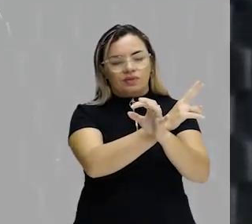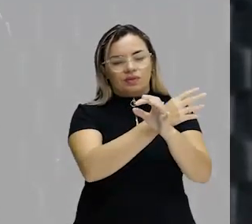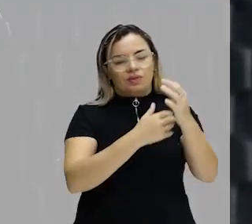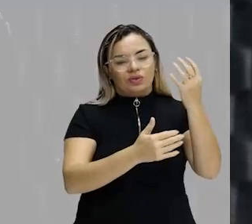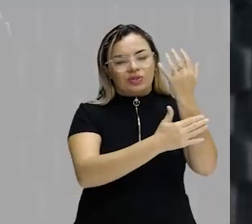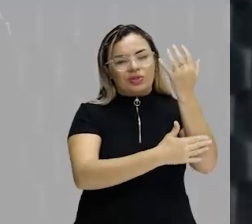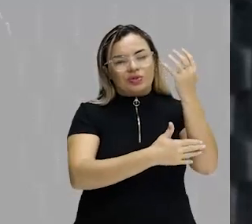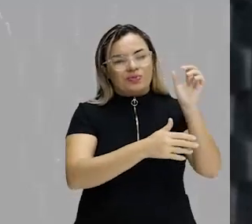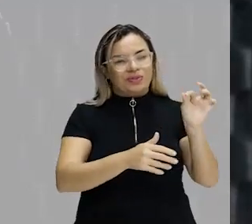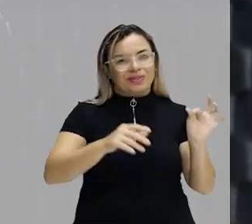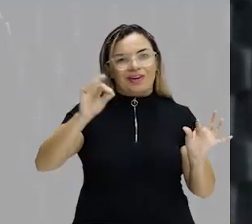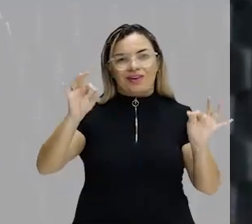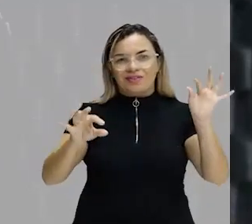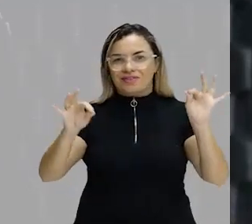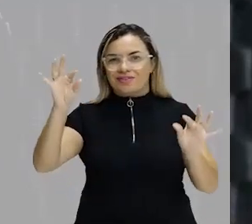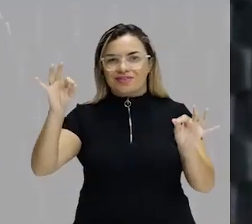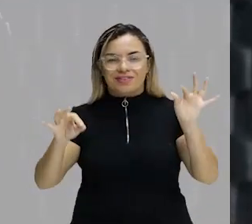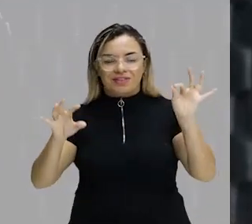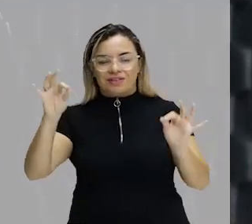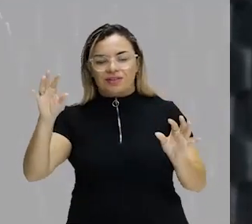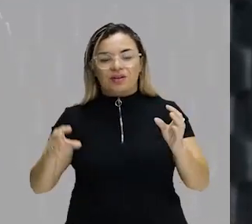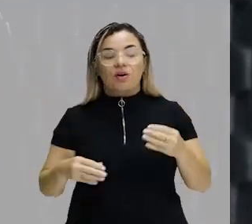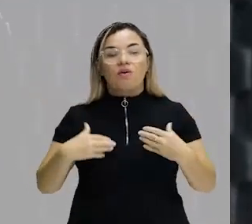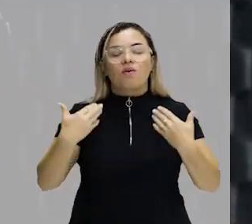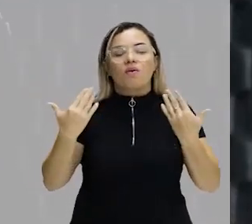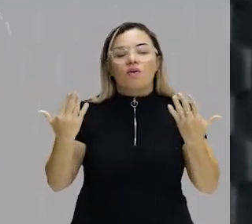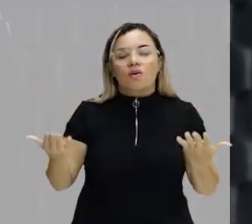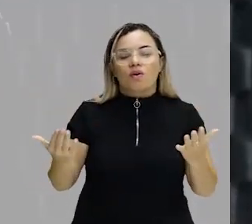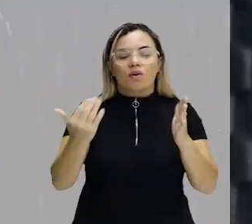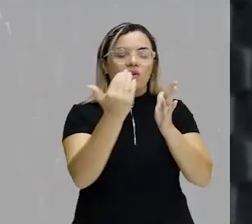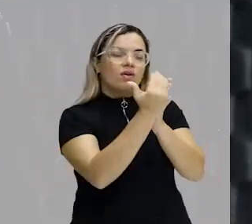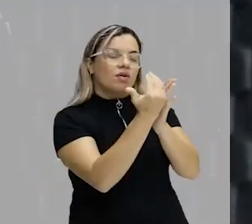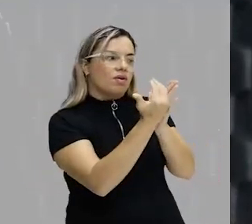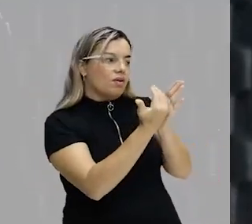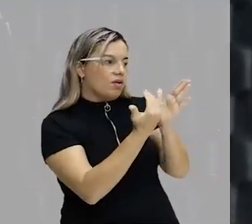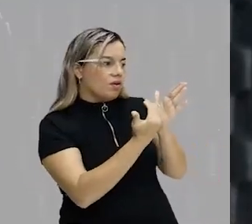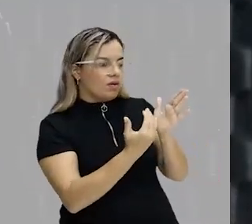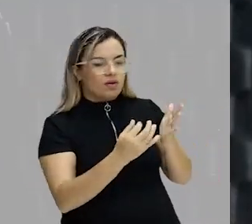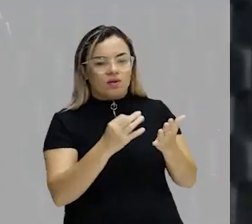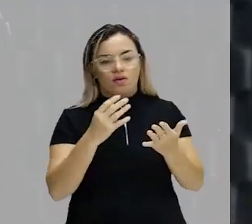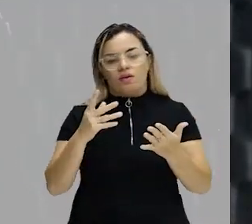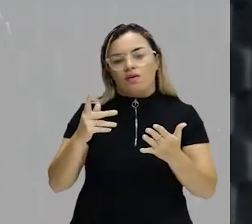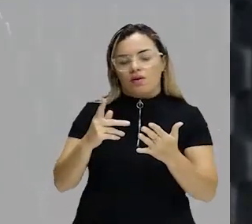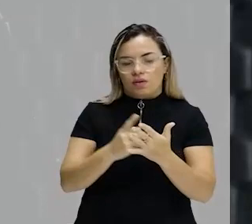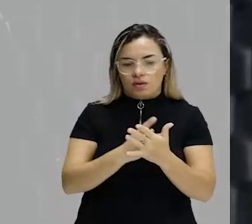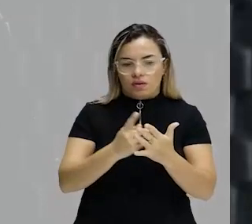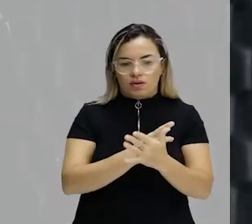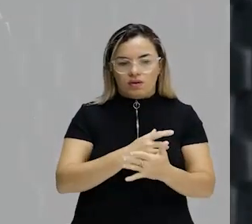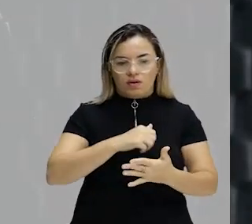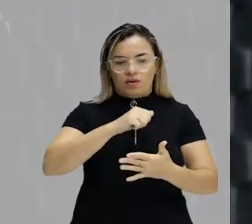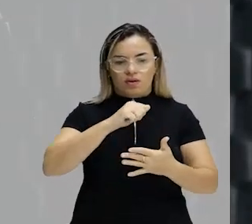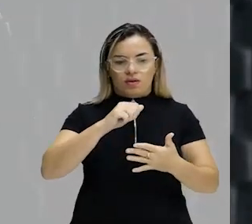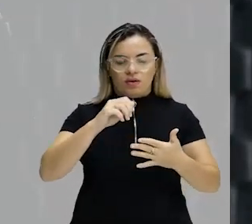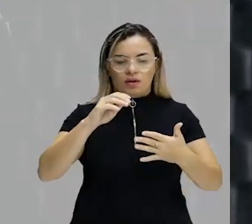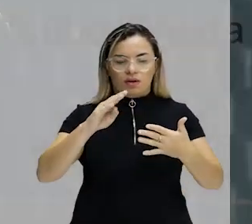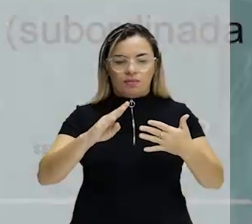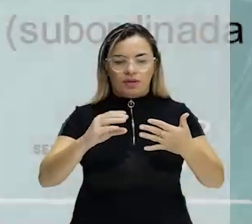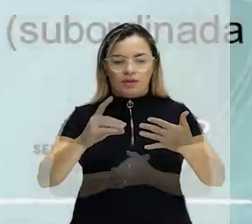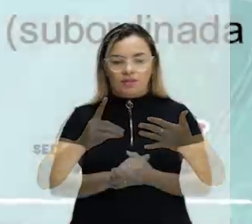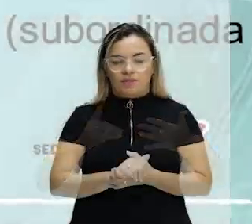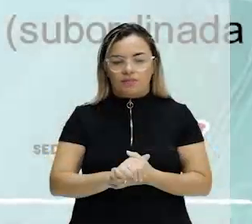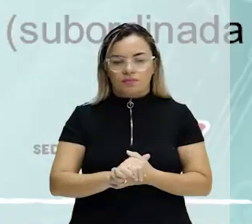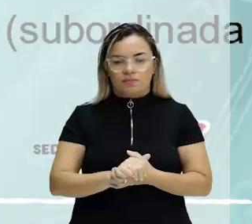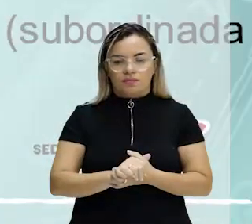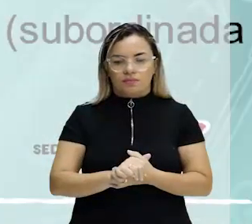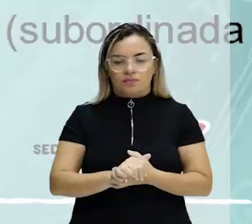estrela. Qual aí está classificada de forma incorreta? A, B, C, D ou E.